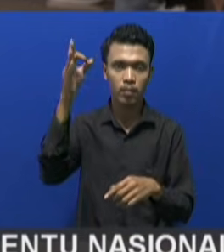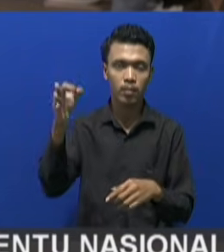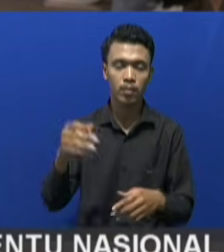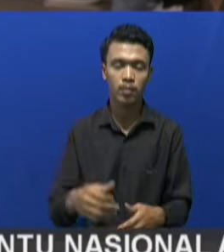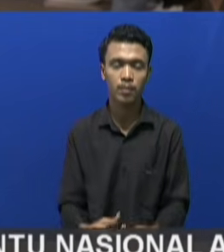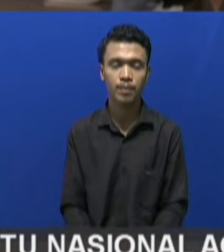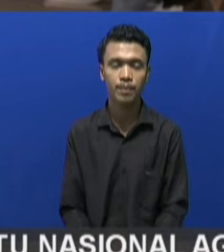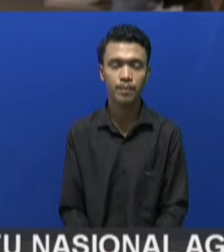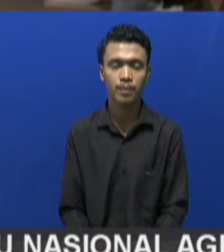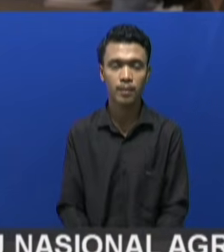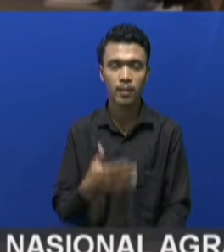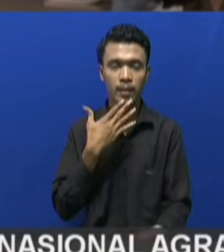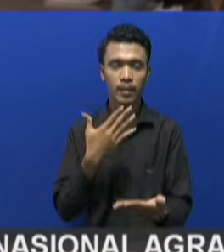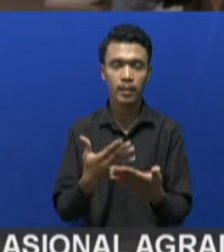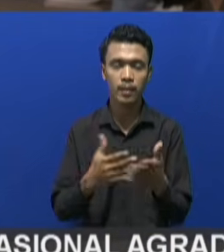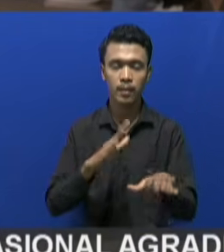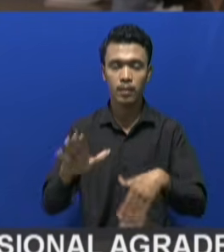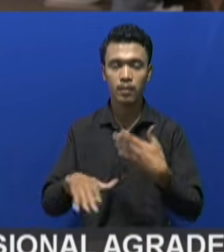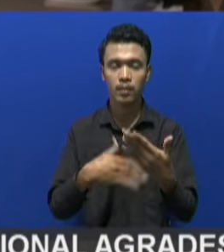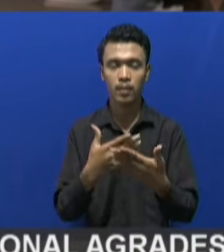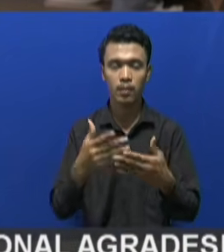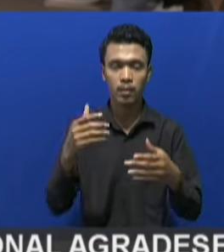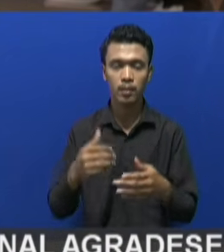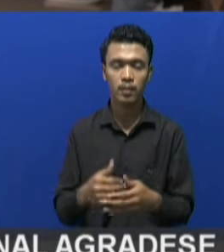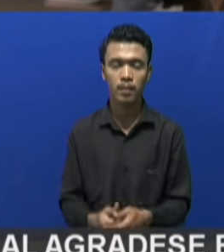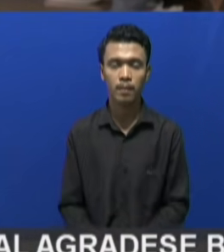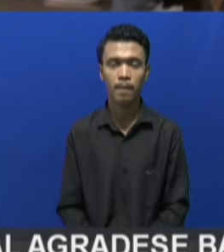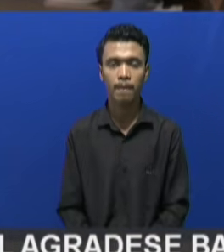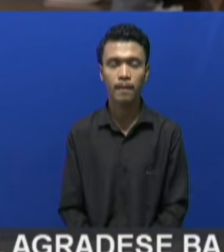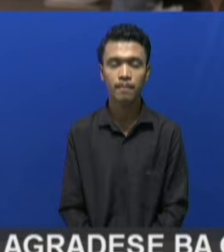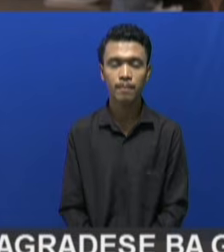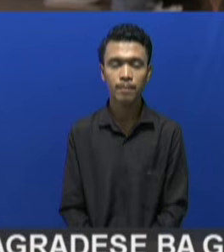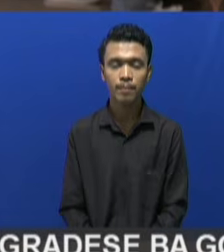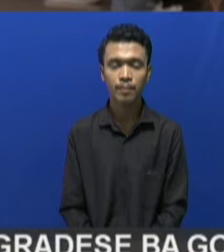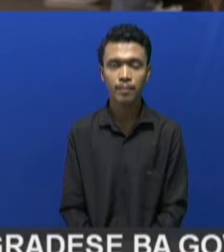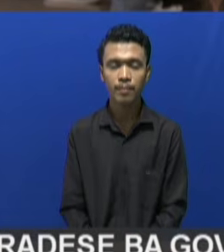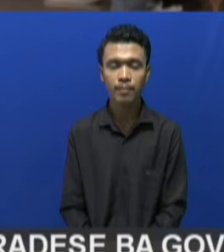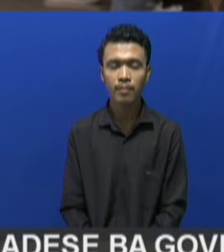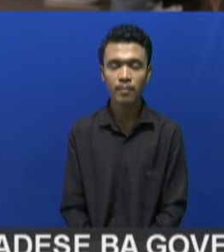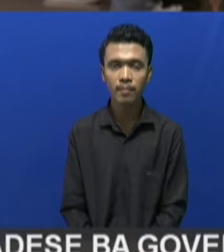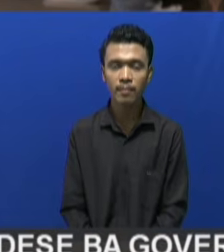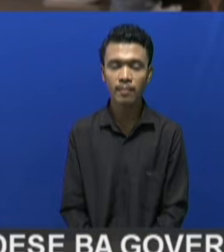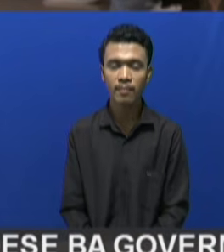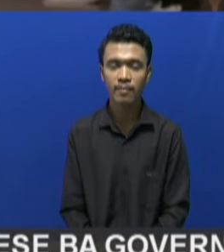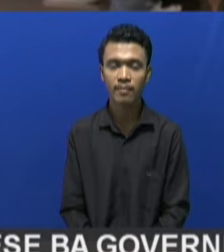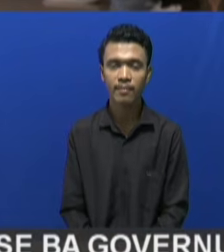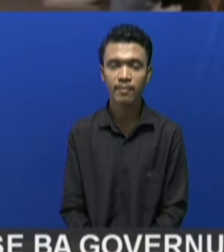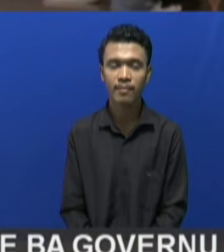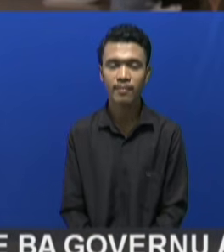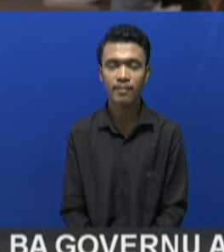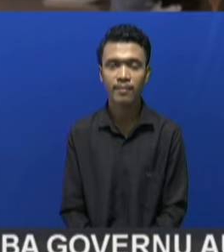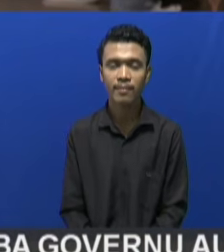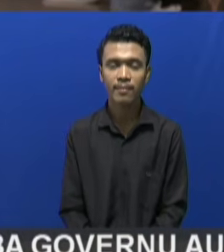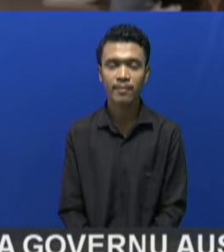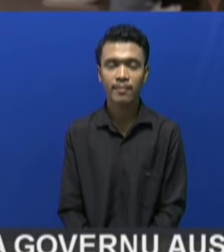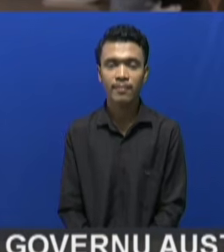ninian dia ko 20 no outros espectadores e danema informação atual ne bem relata ona beta bocha hoto Usi salaong MSSI